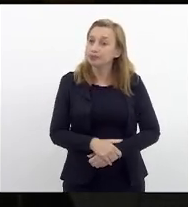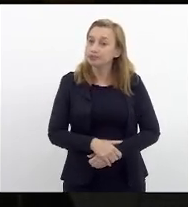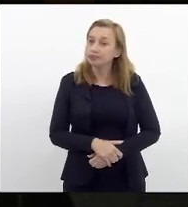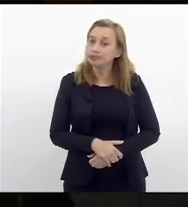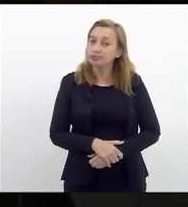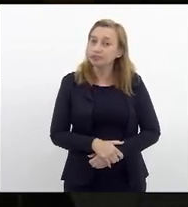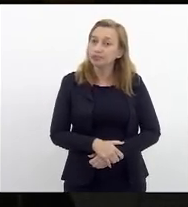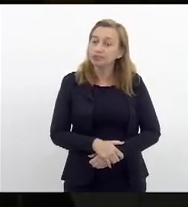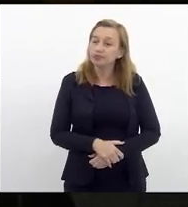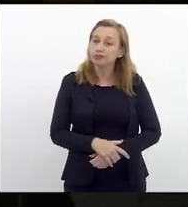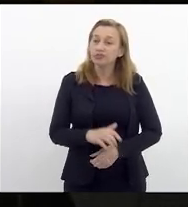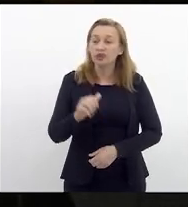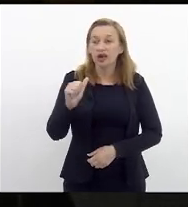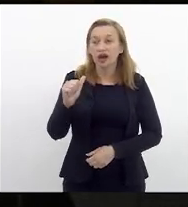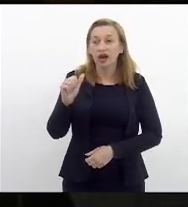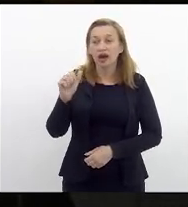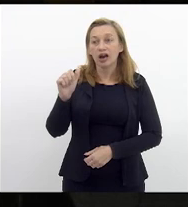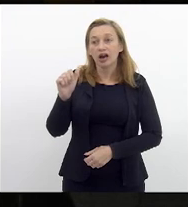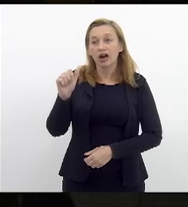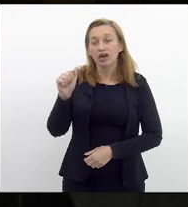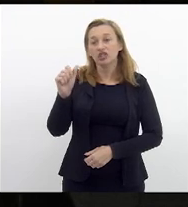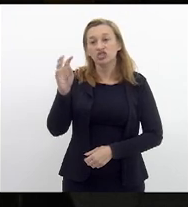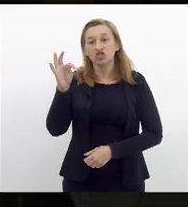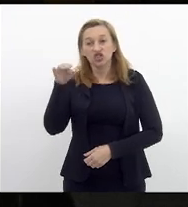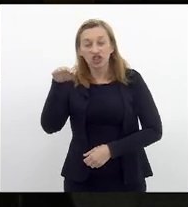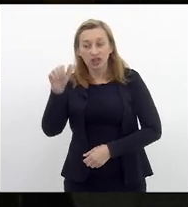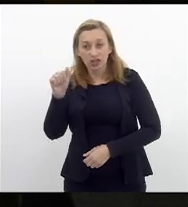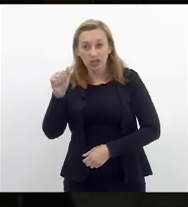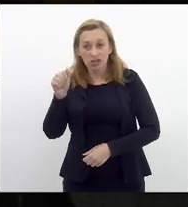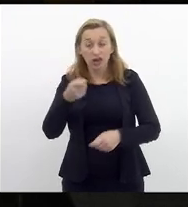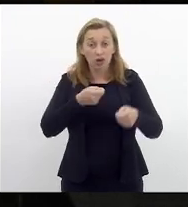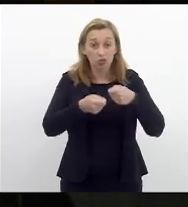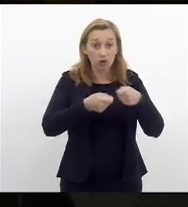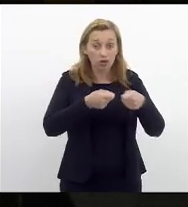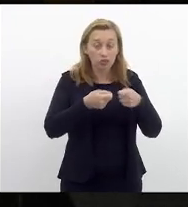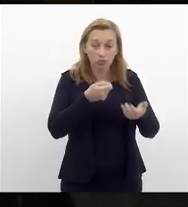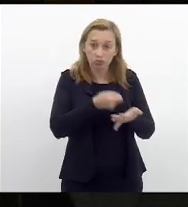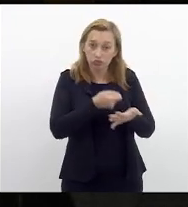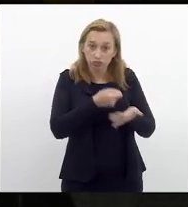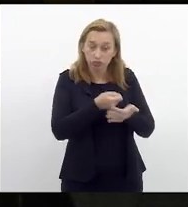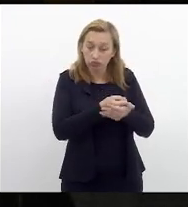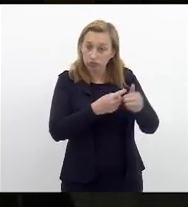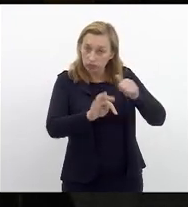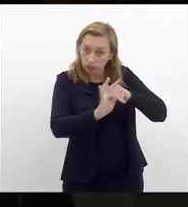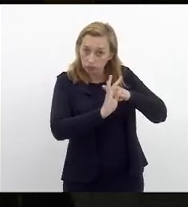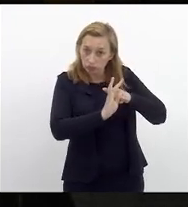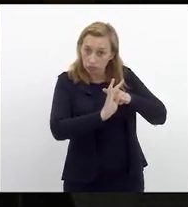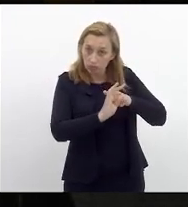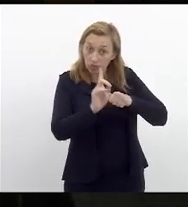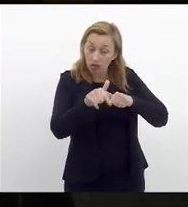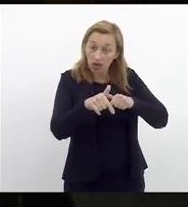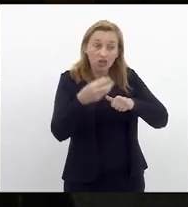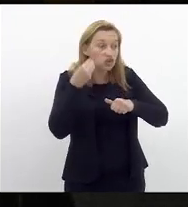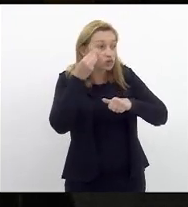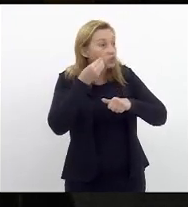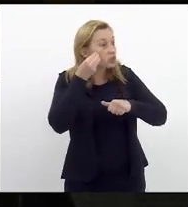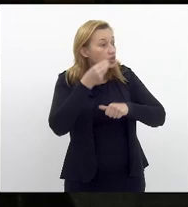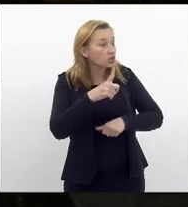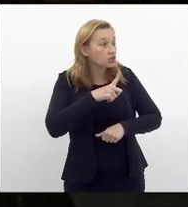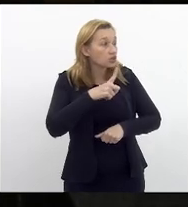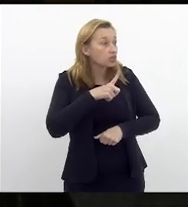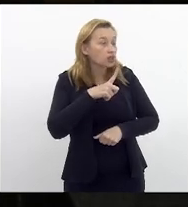na agência reguladora, a exigência técnica é ter experiência